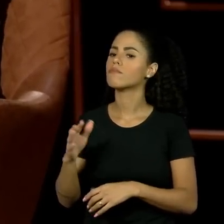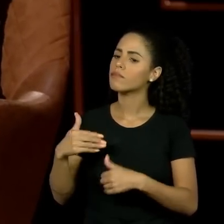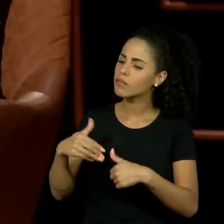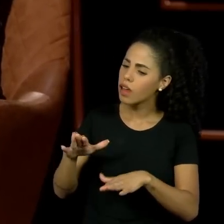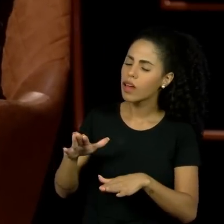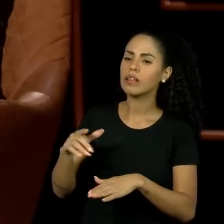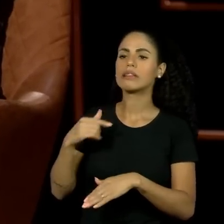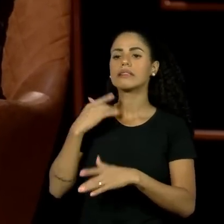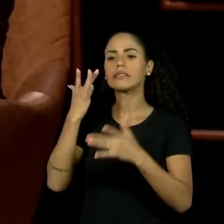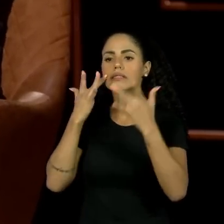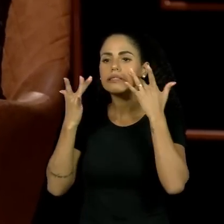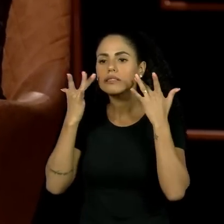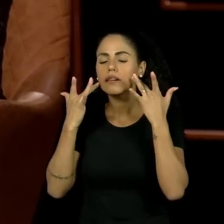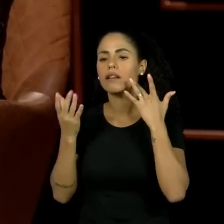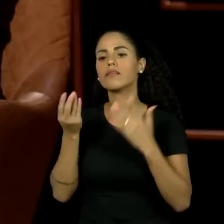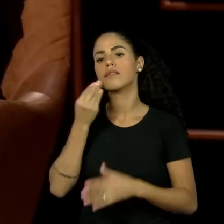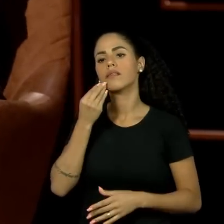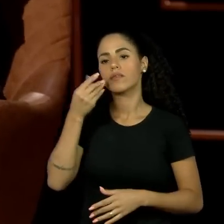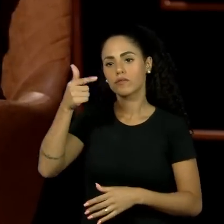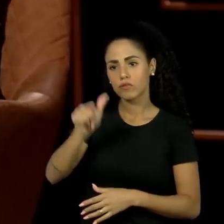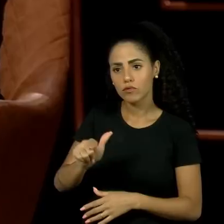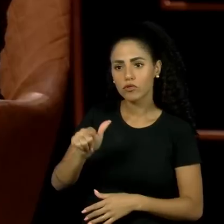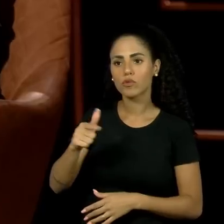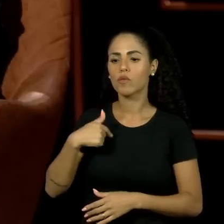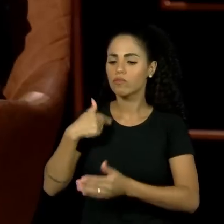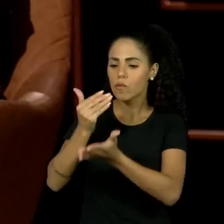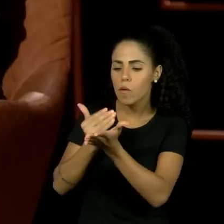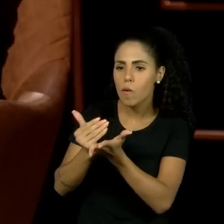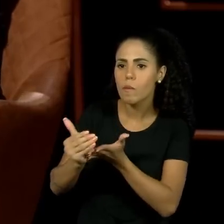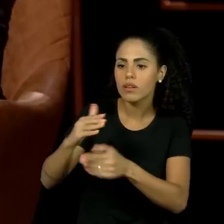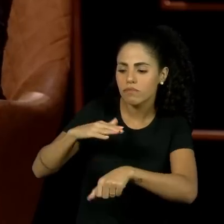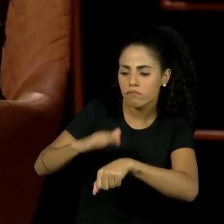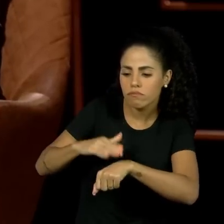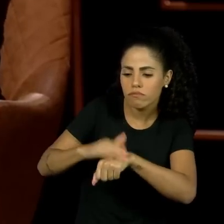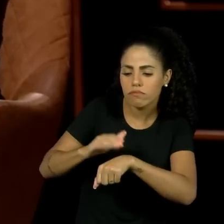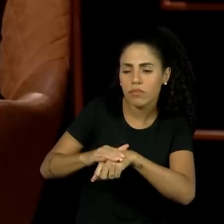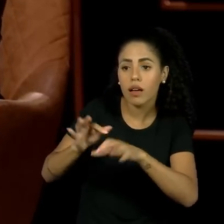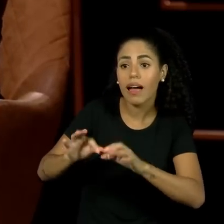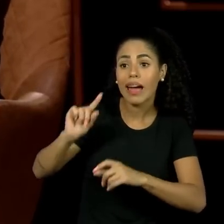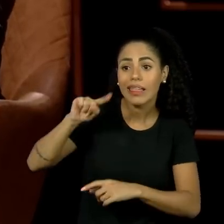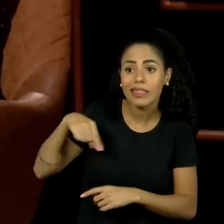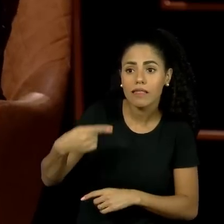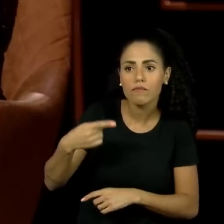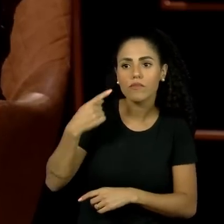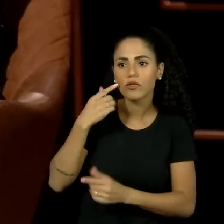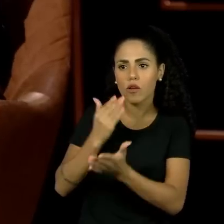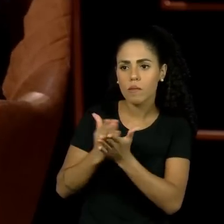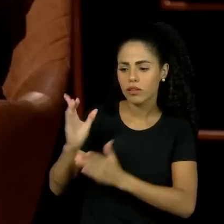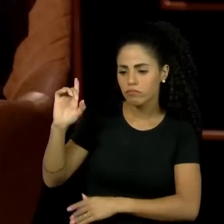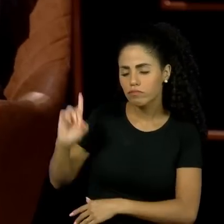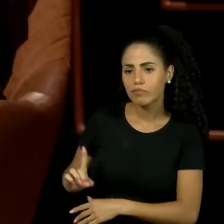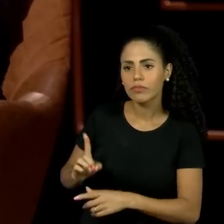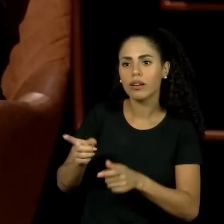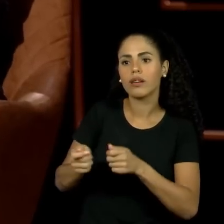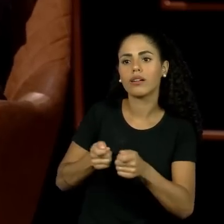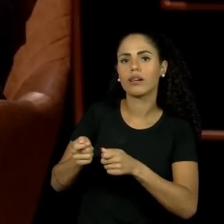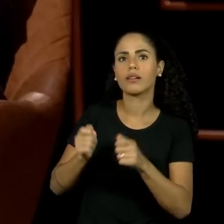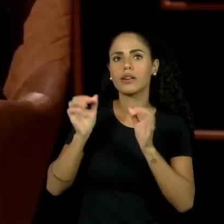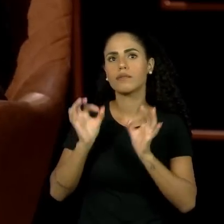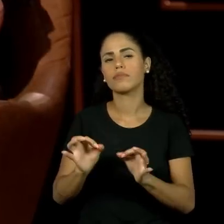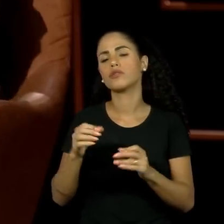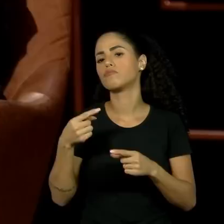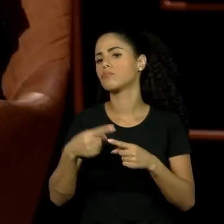deixar o teatro me resgatar de volta, começo a produzir e logo depois eu começo a dirigir. Daí não teve mais chance porque